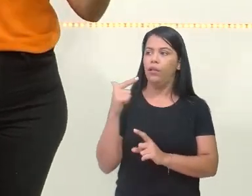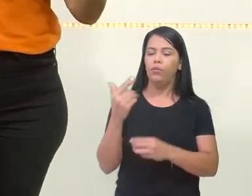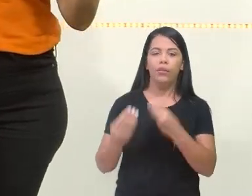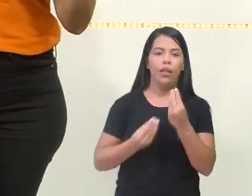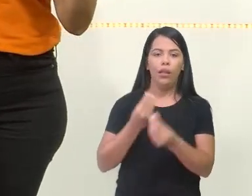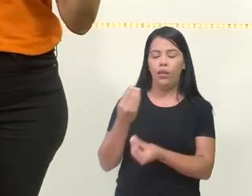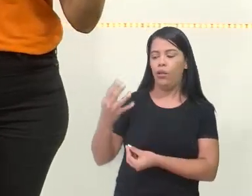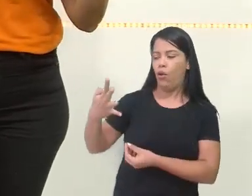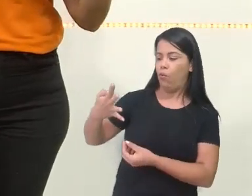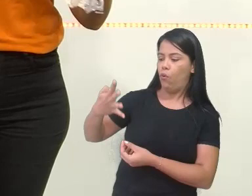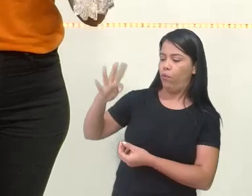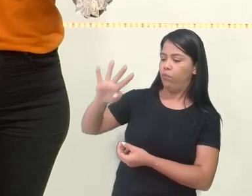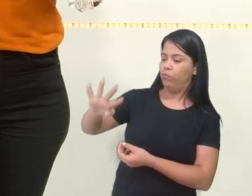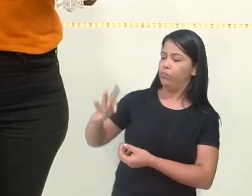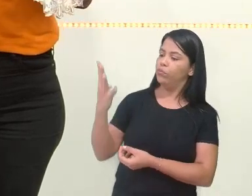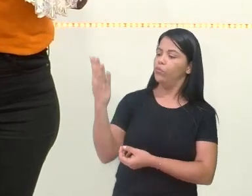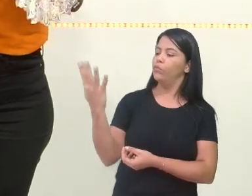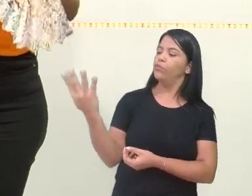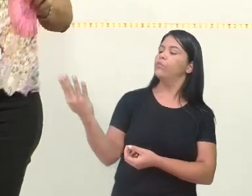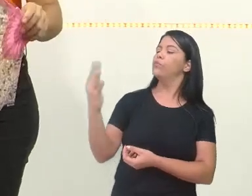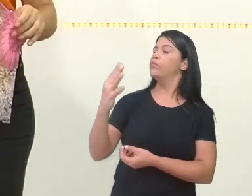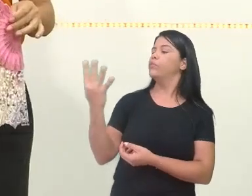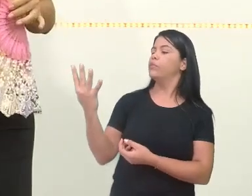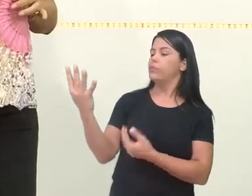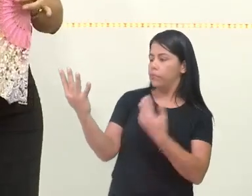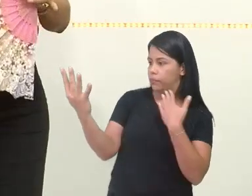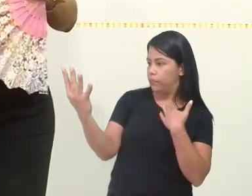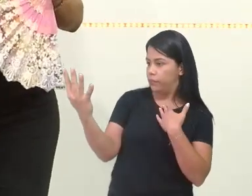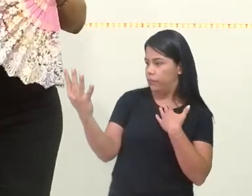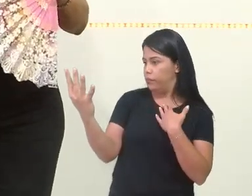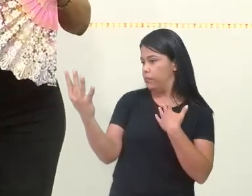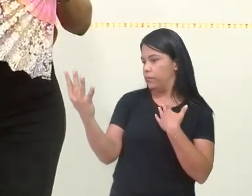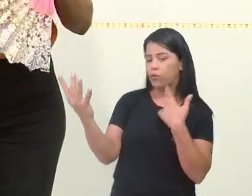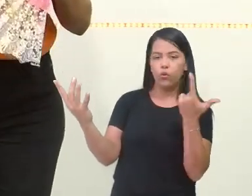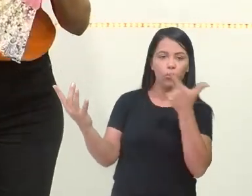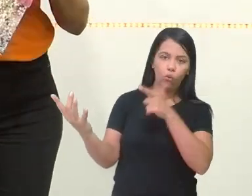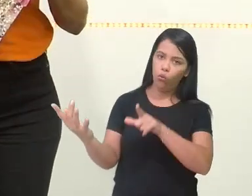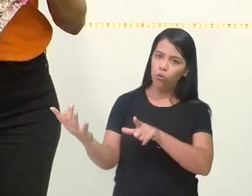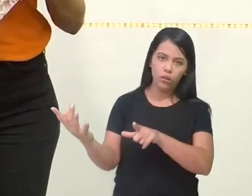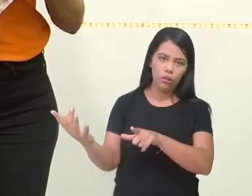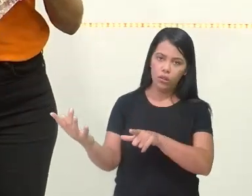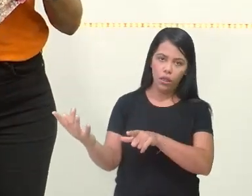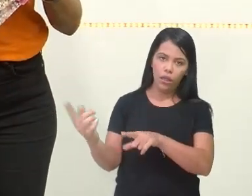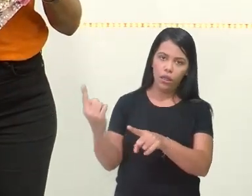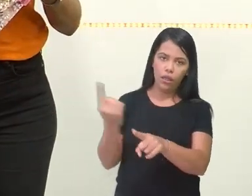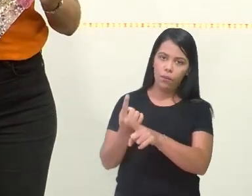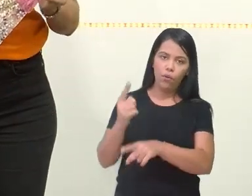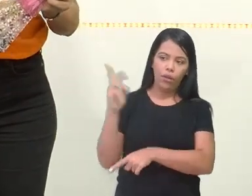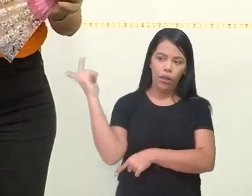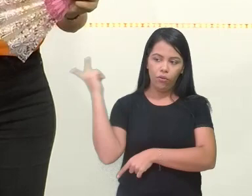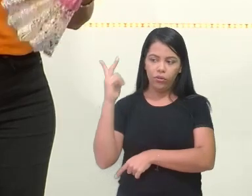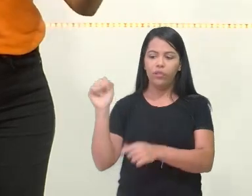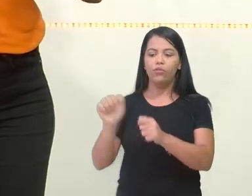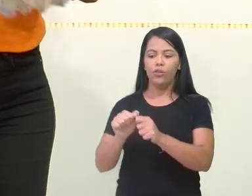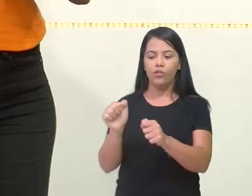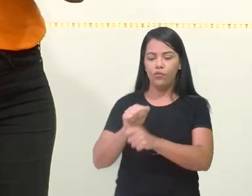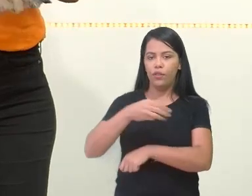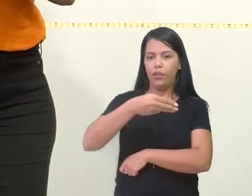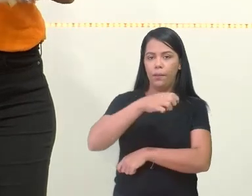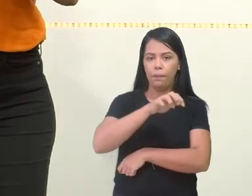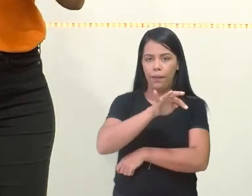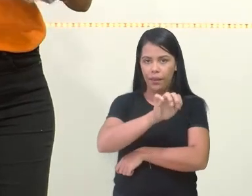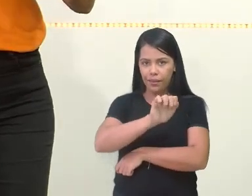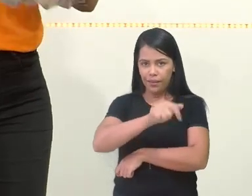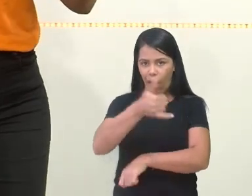aqui, é de tecido. Os leques das sereias são feitos de metal polido, tá? E aí elas